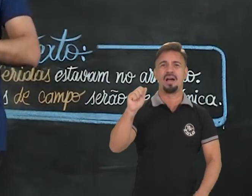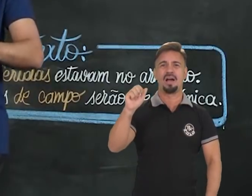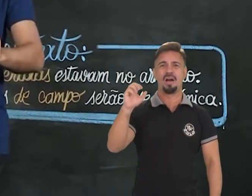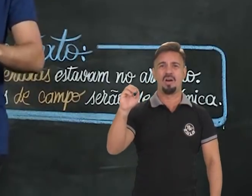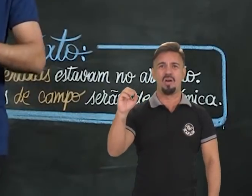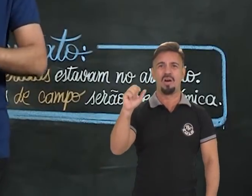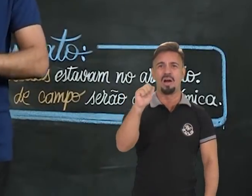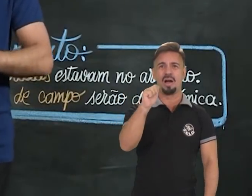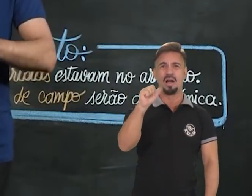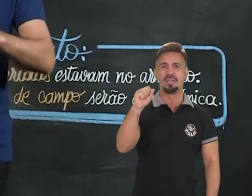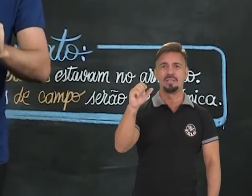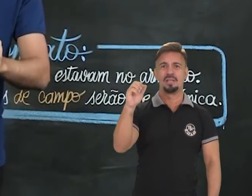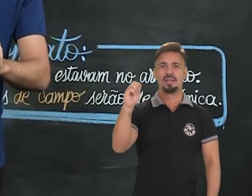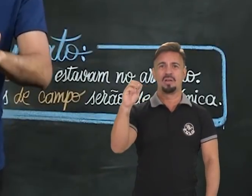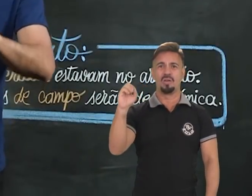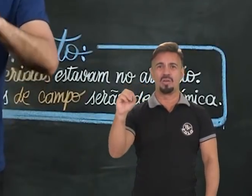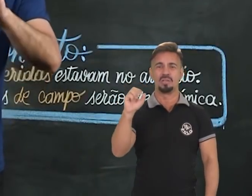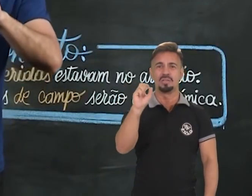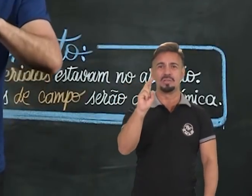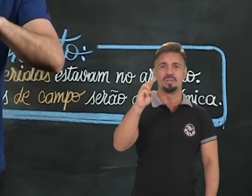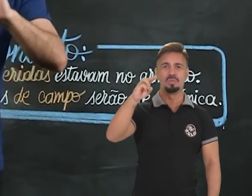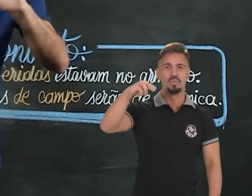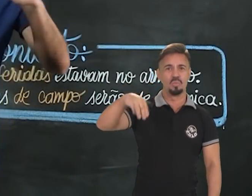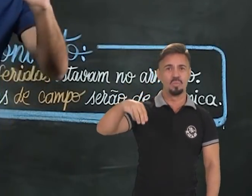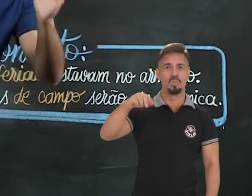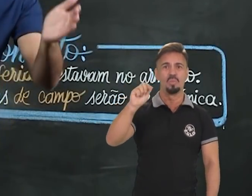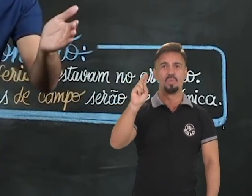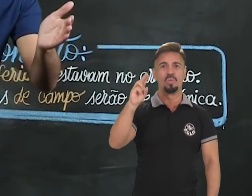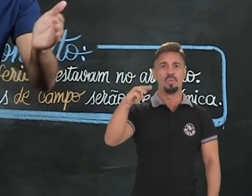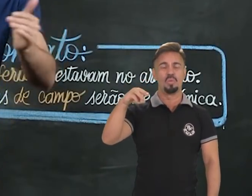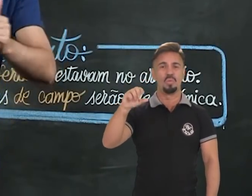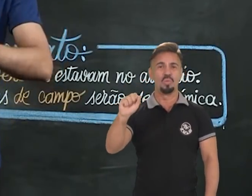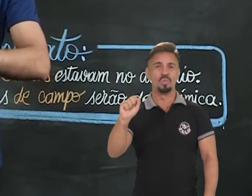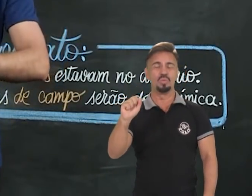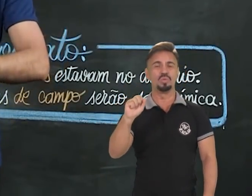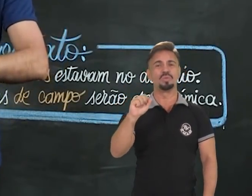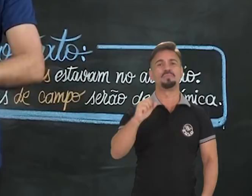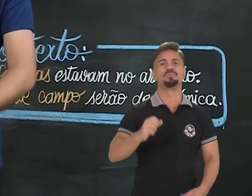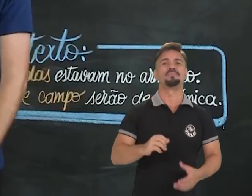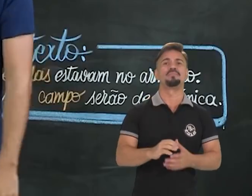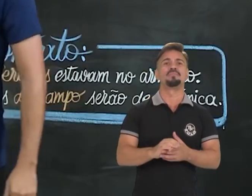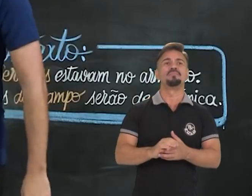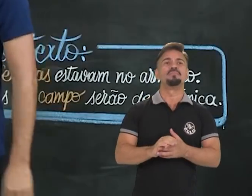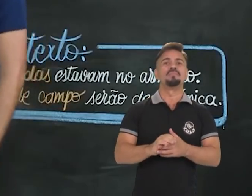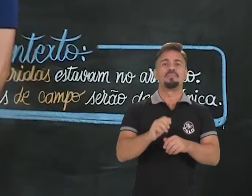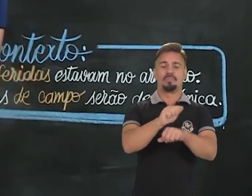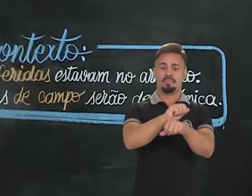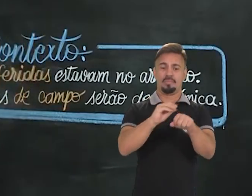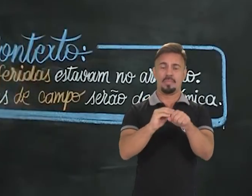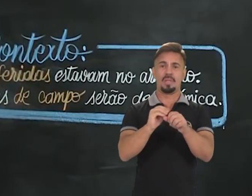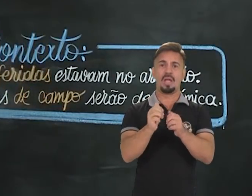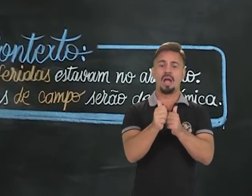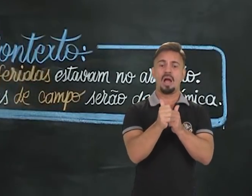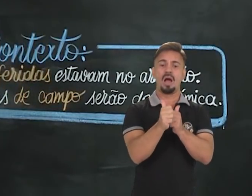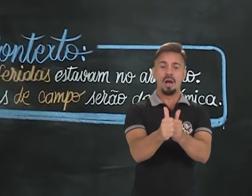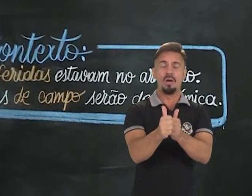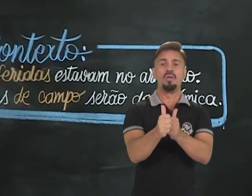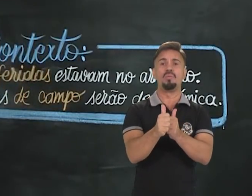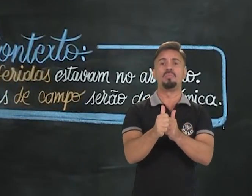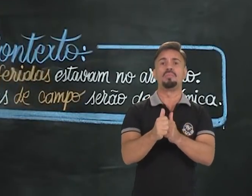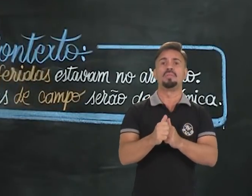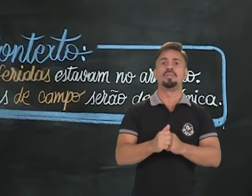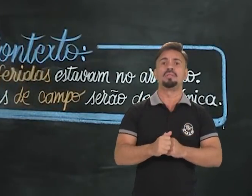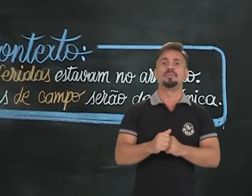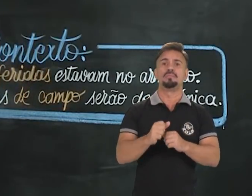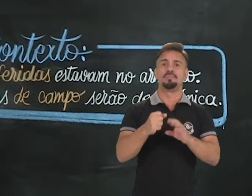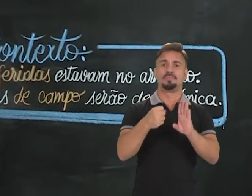os, uma, umas, um e uns. Esses artigos, que podem ser definidos ou indefinidos, acompanham o